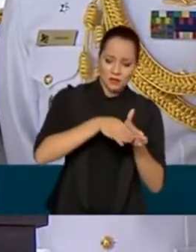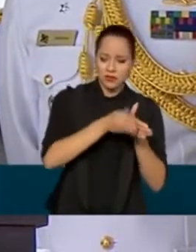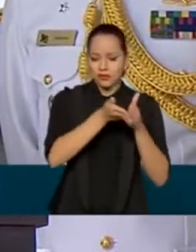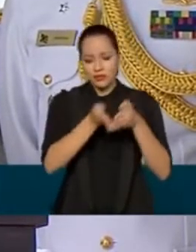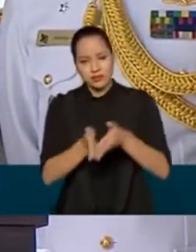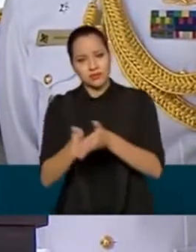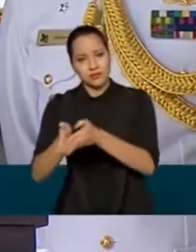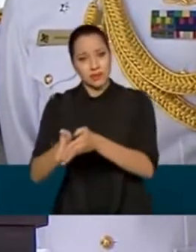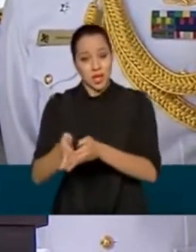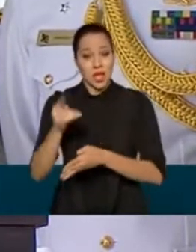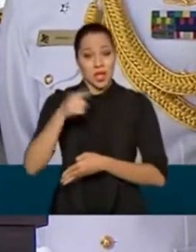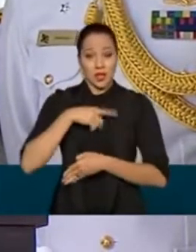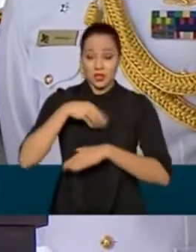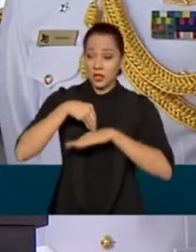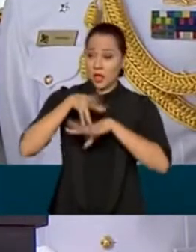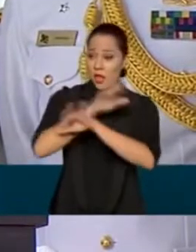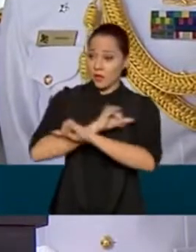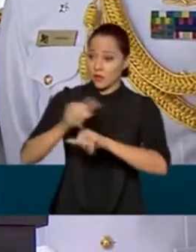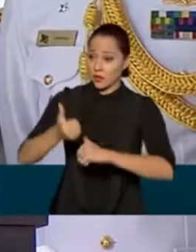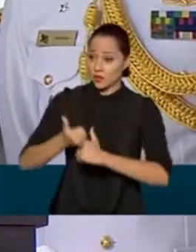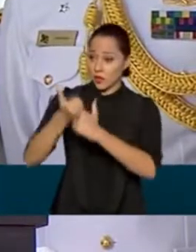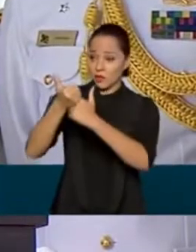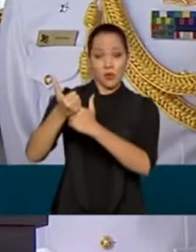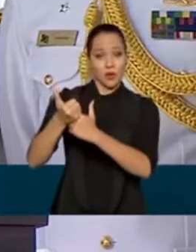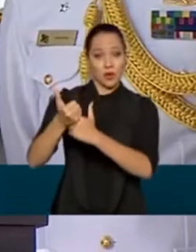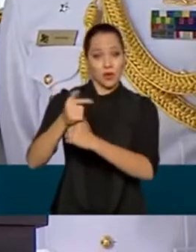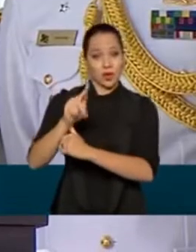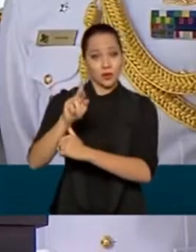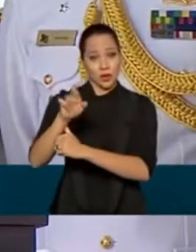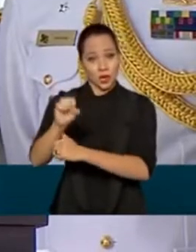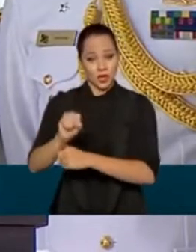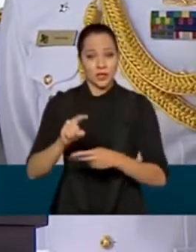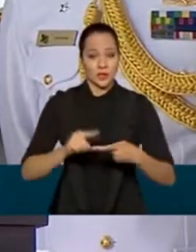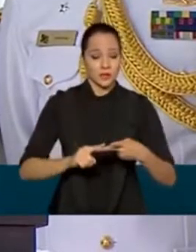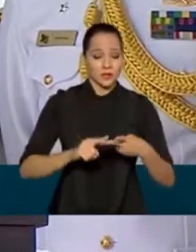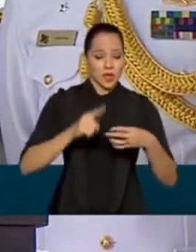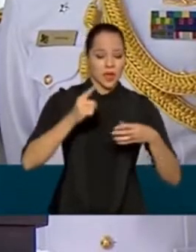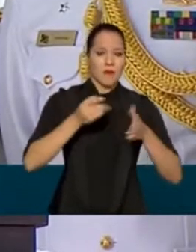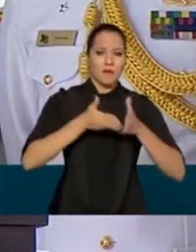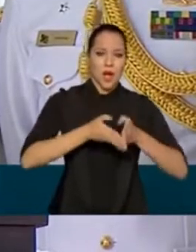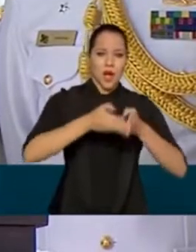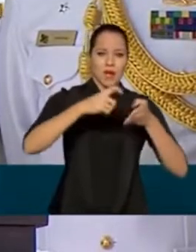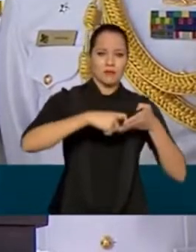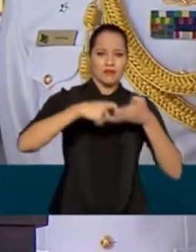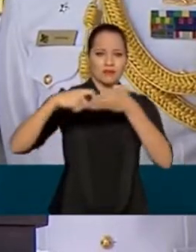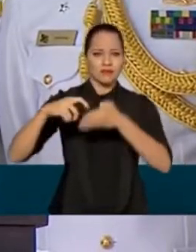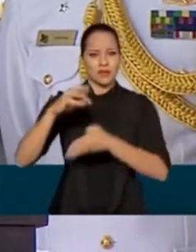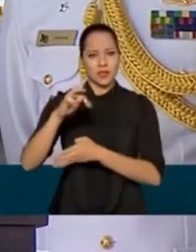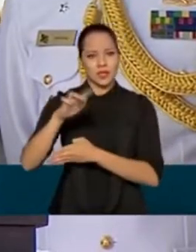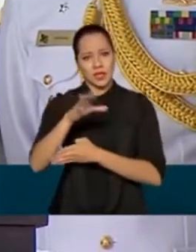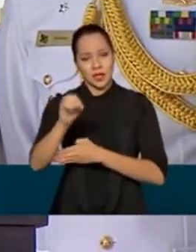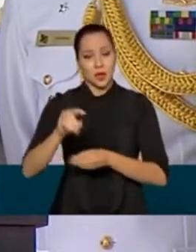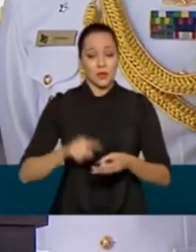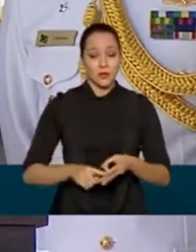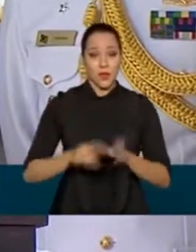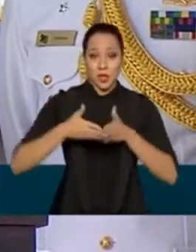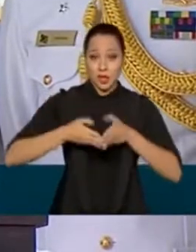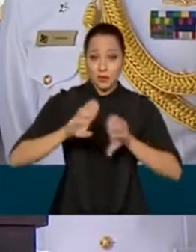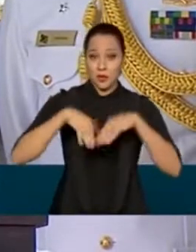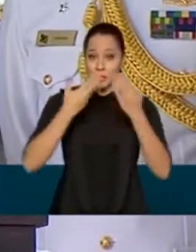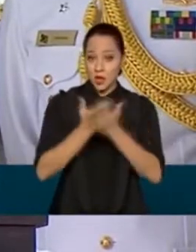comandar o aviso de apoio costeiro Almirante Hess, rebocador de alto mar Tritão, navio Escola